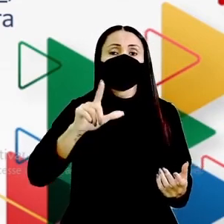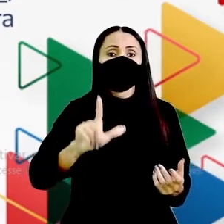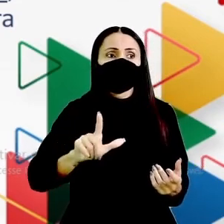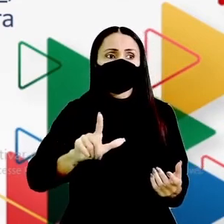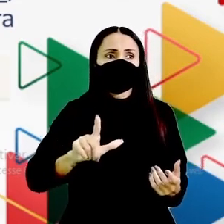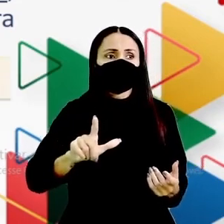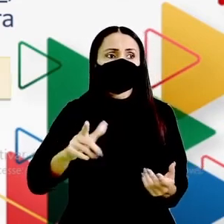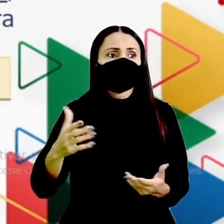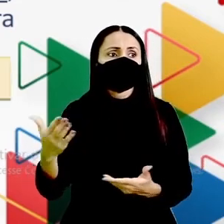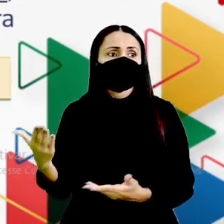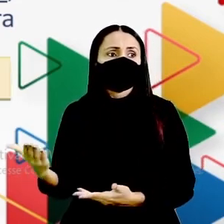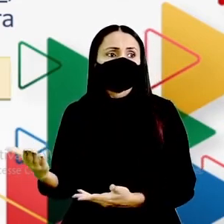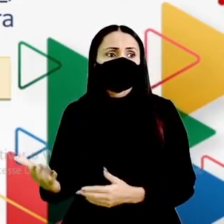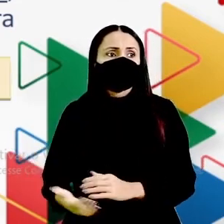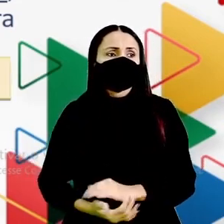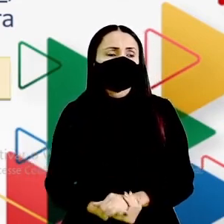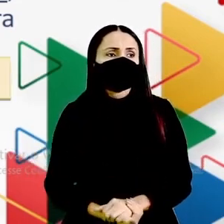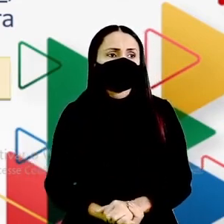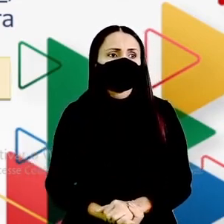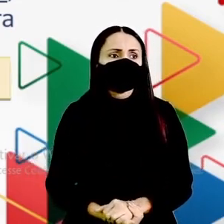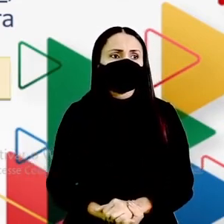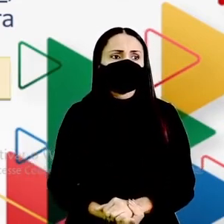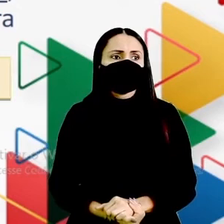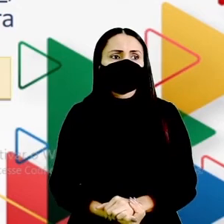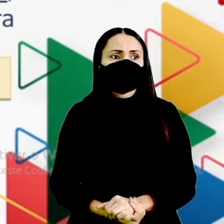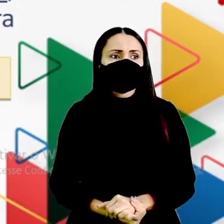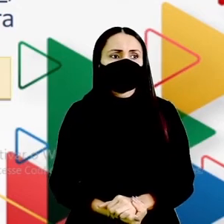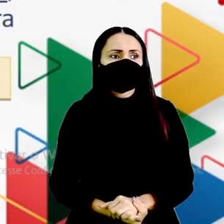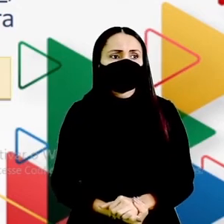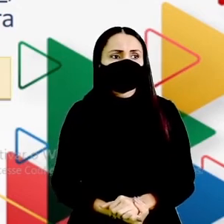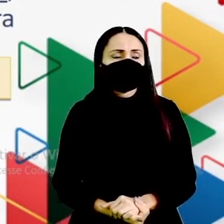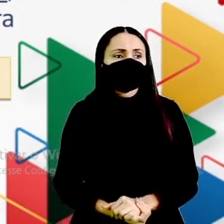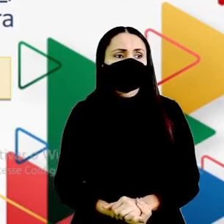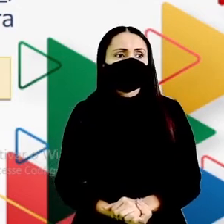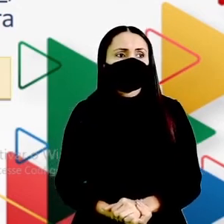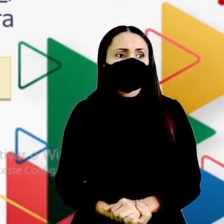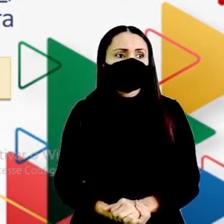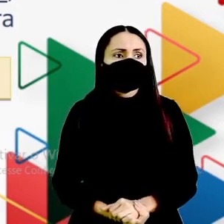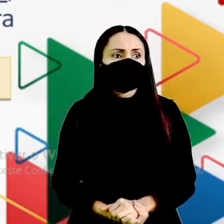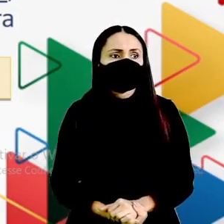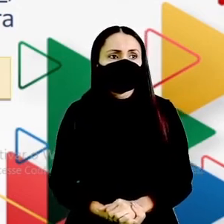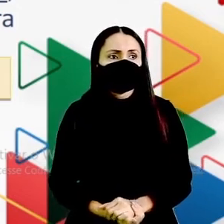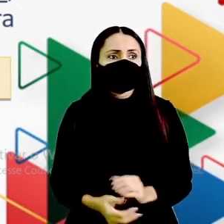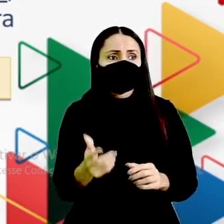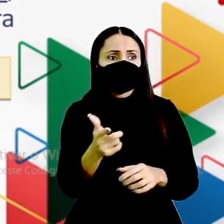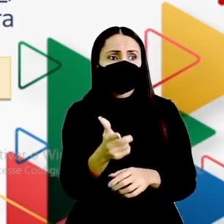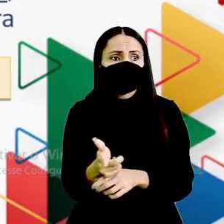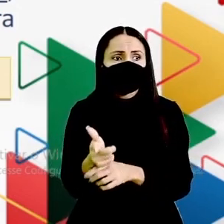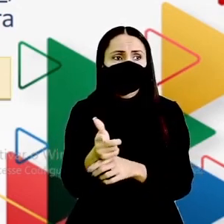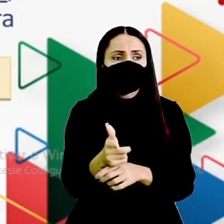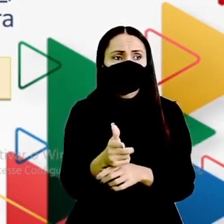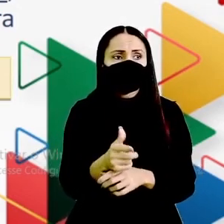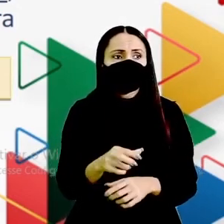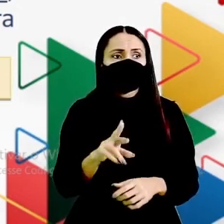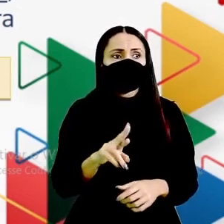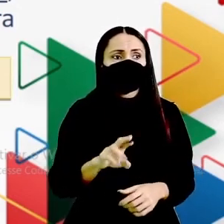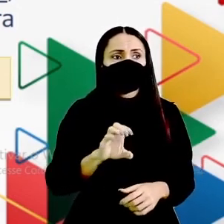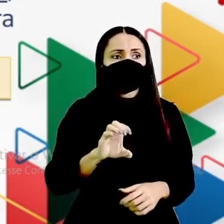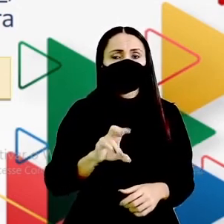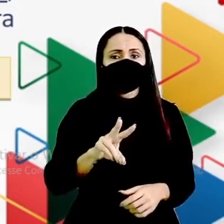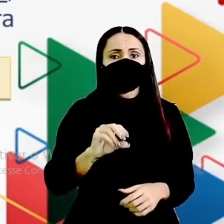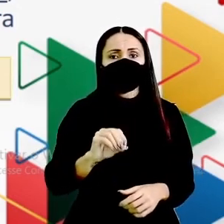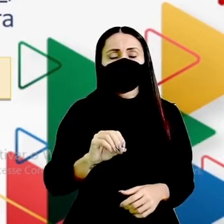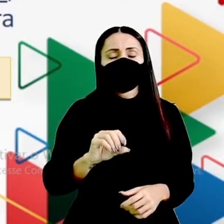mais ou menos assim. Então, Eu por sempre dou uma exemplo, dica aos alunos, viu? revólver. Olha, paroxítono. Não é revólver. Perfeito. A palavra